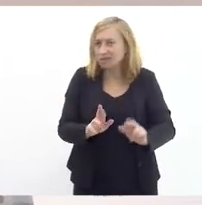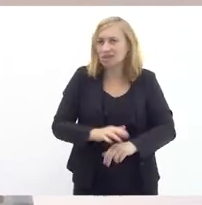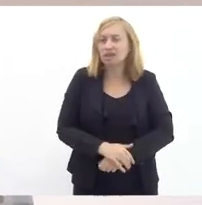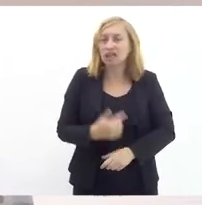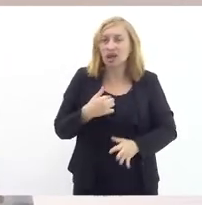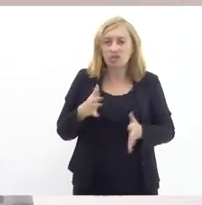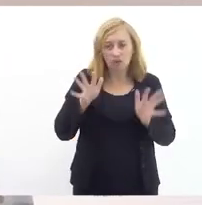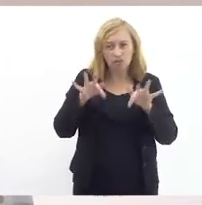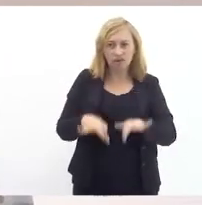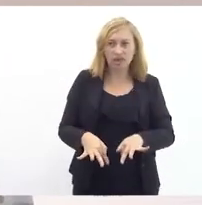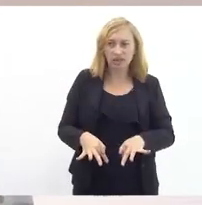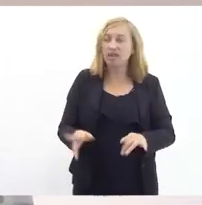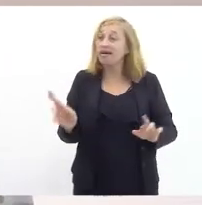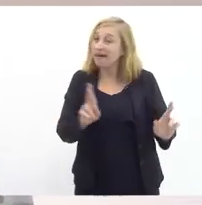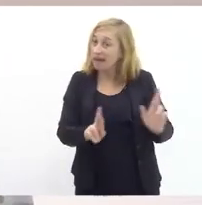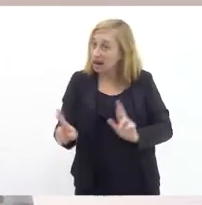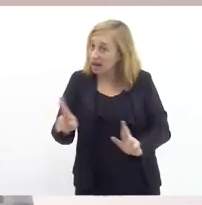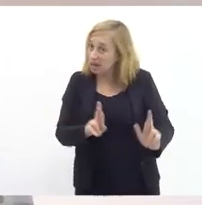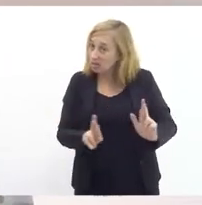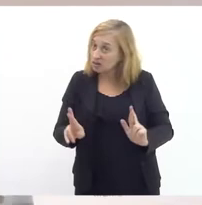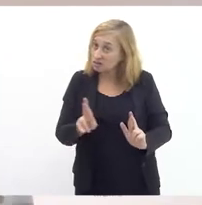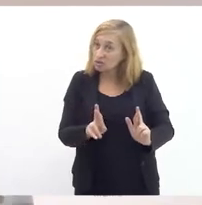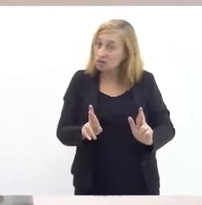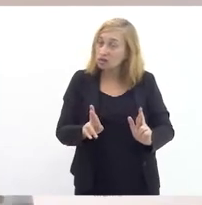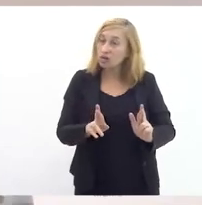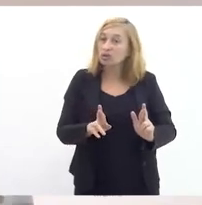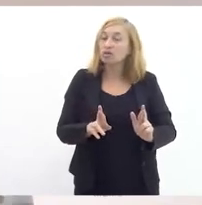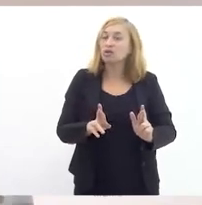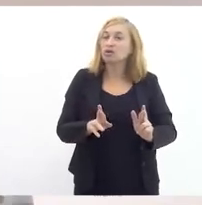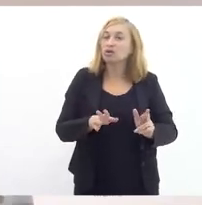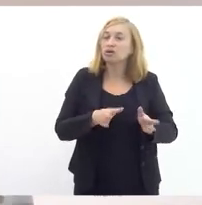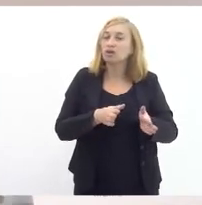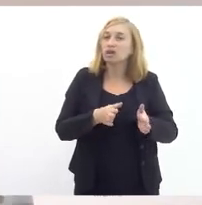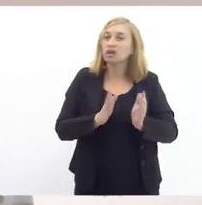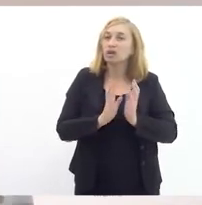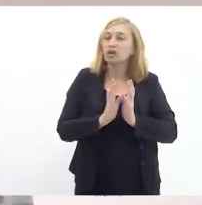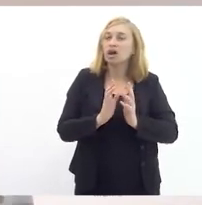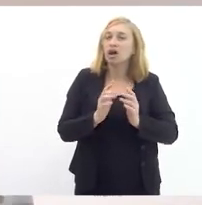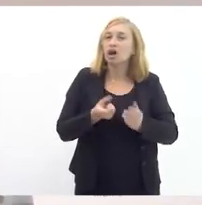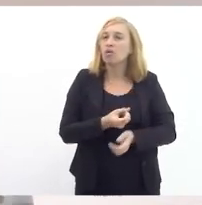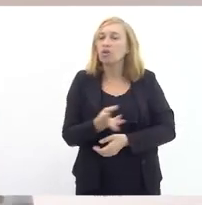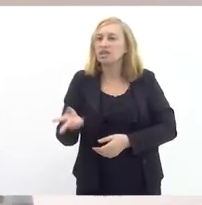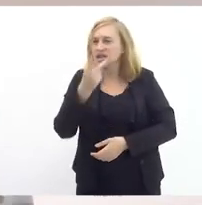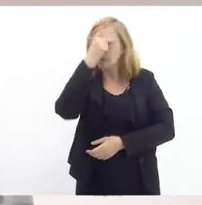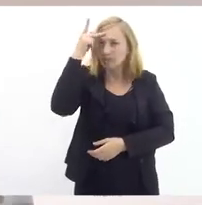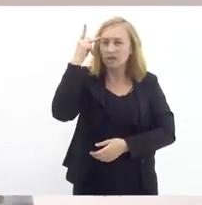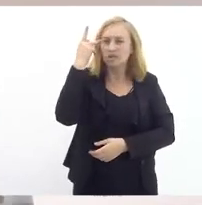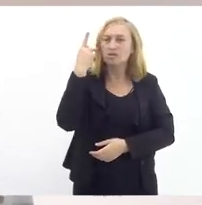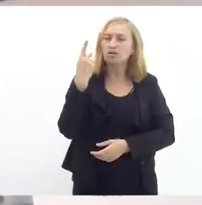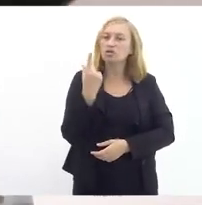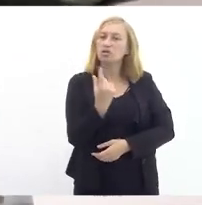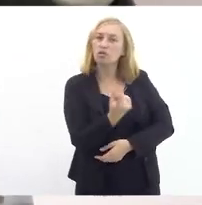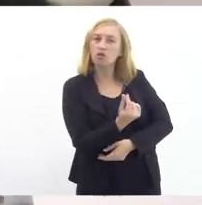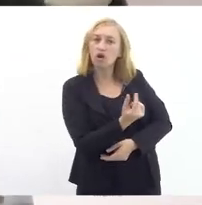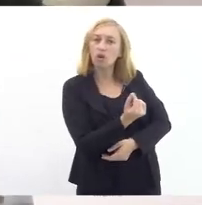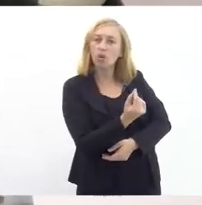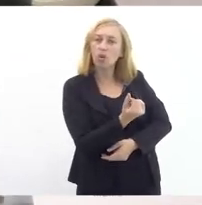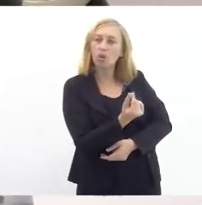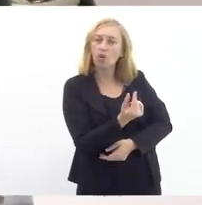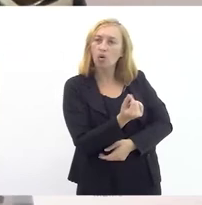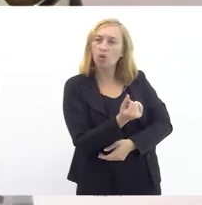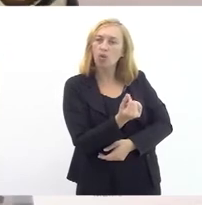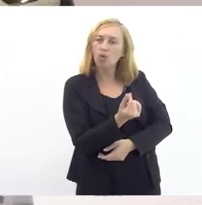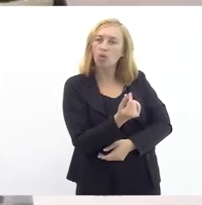concluir, correlacione o fluxo com o valor da tarifa associada ao poder